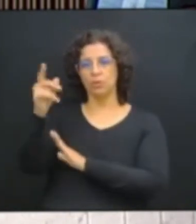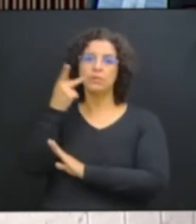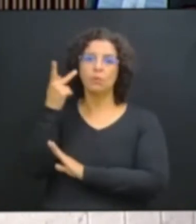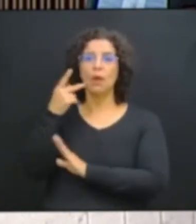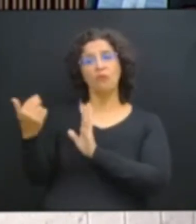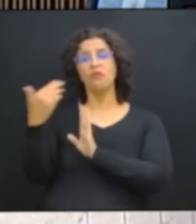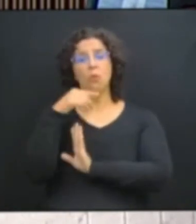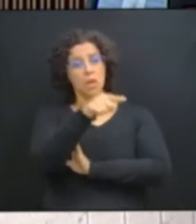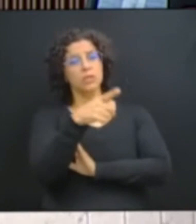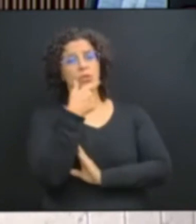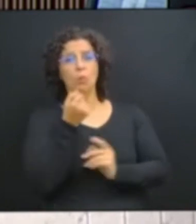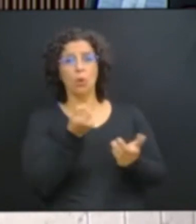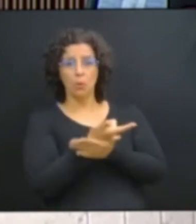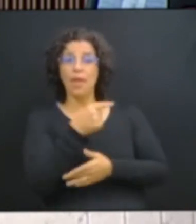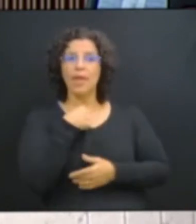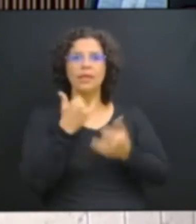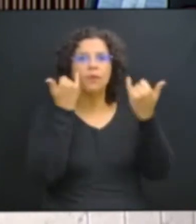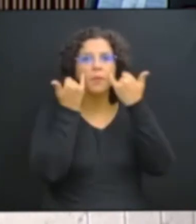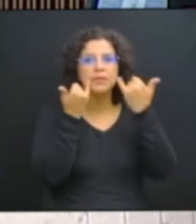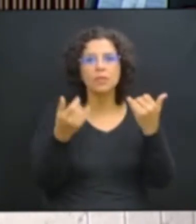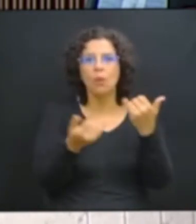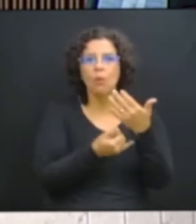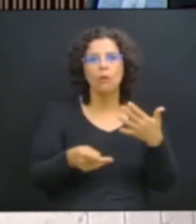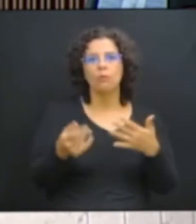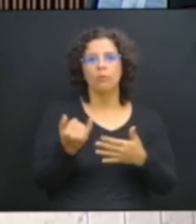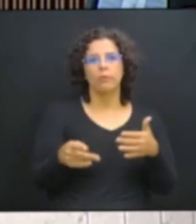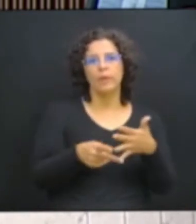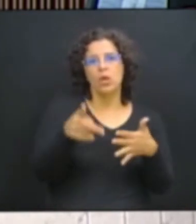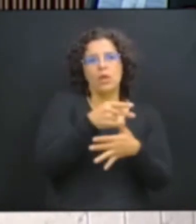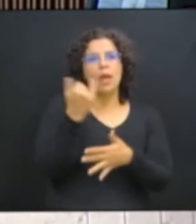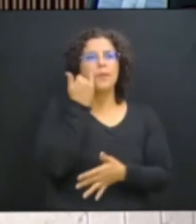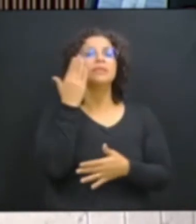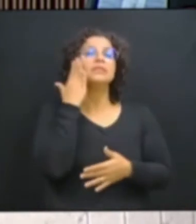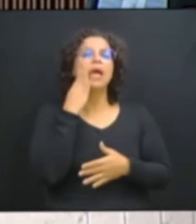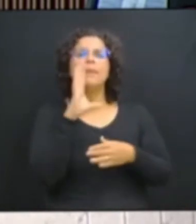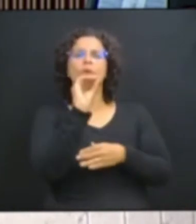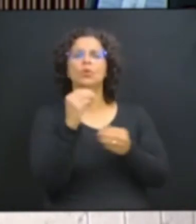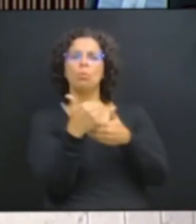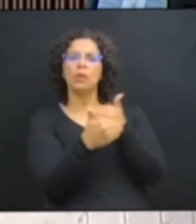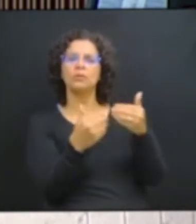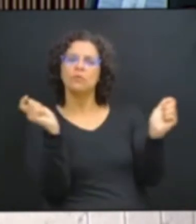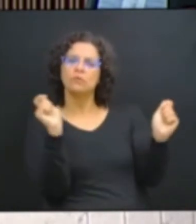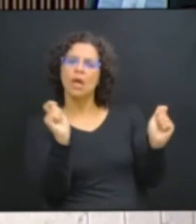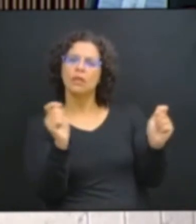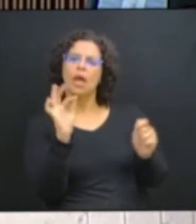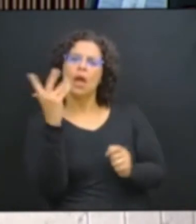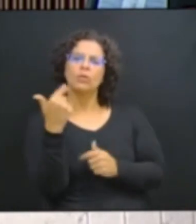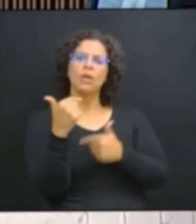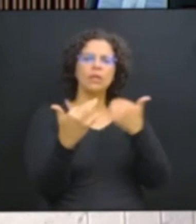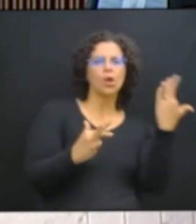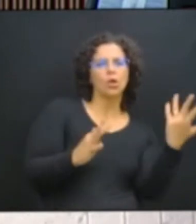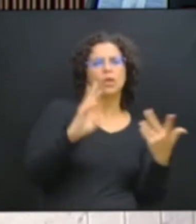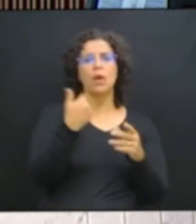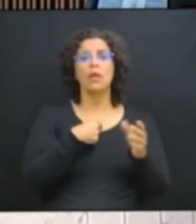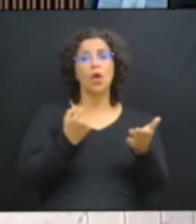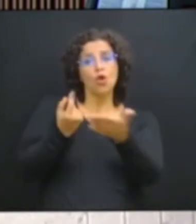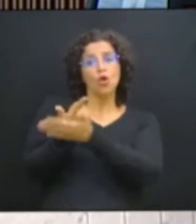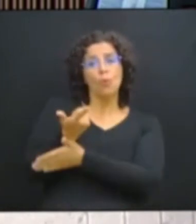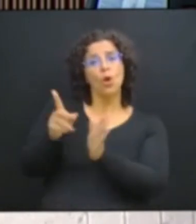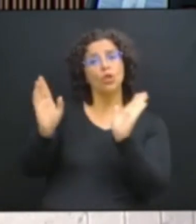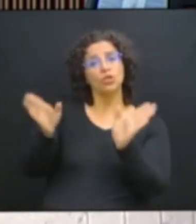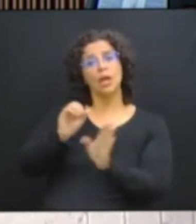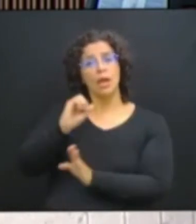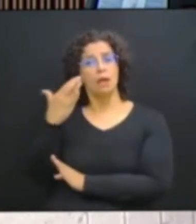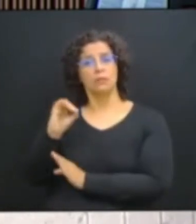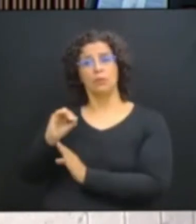seja, aquele que detém informações privilegiadas, principais no processo, tem lá compra